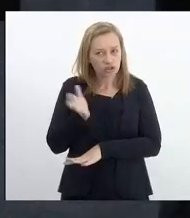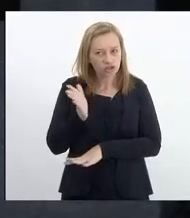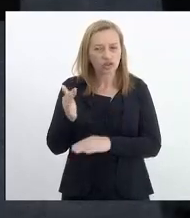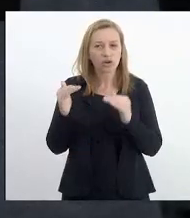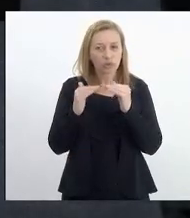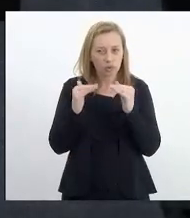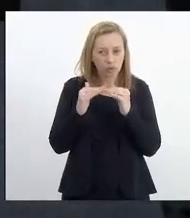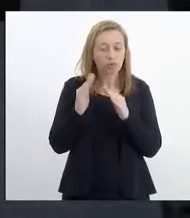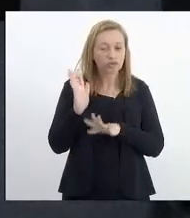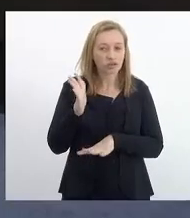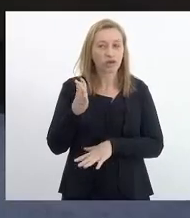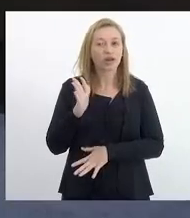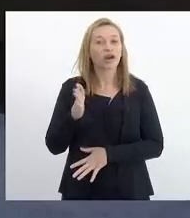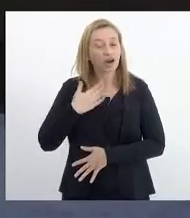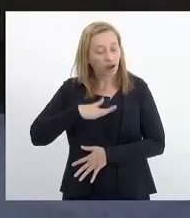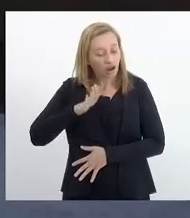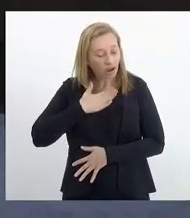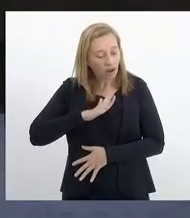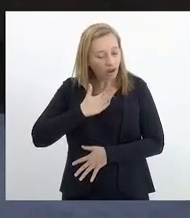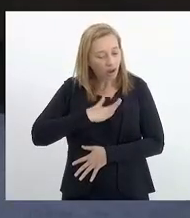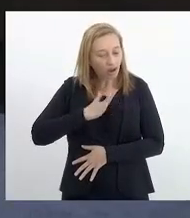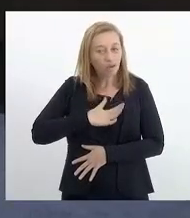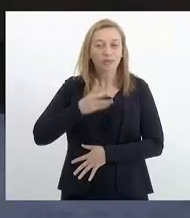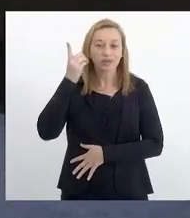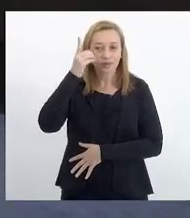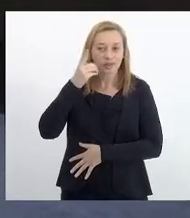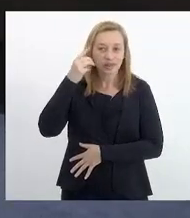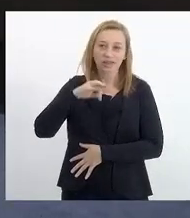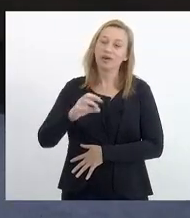assustado, Luiz. Calma, falei para ele. Calma, né, deputada Marta?